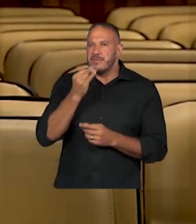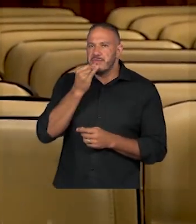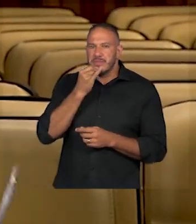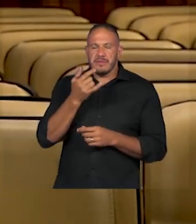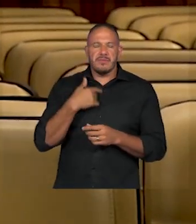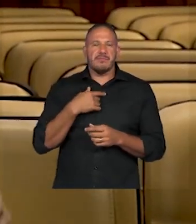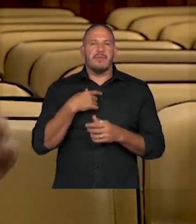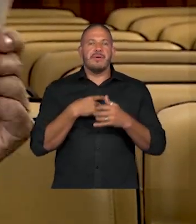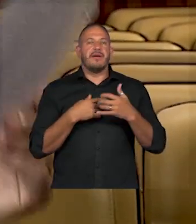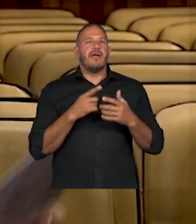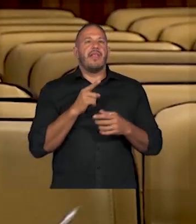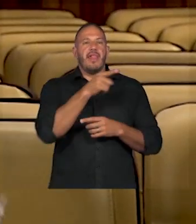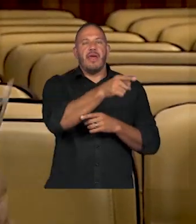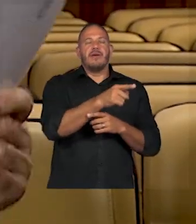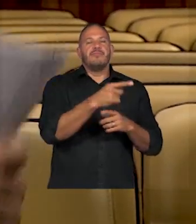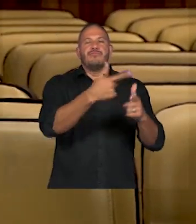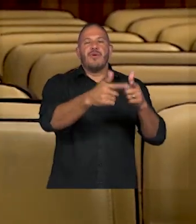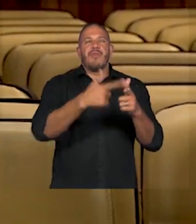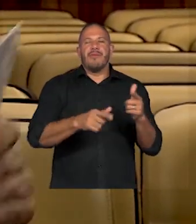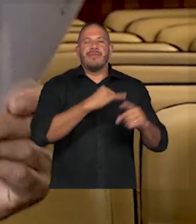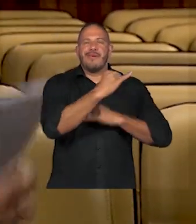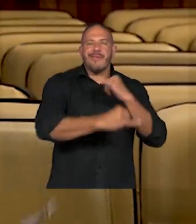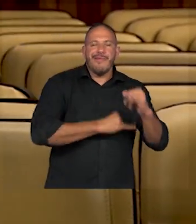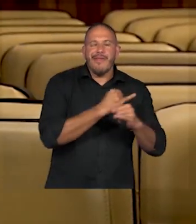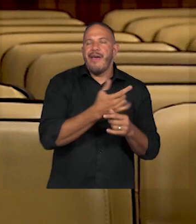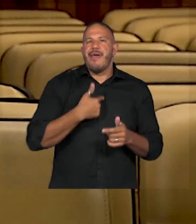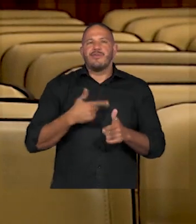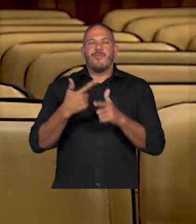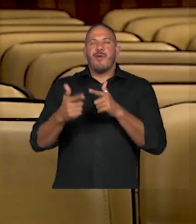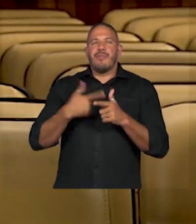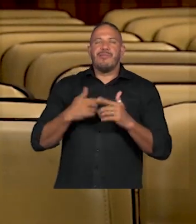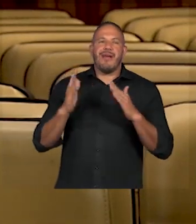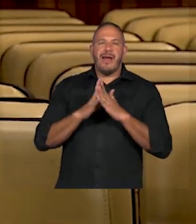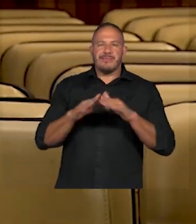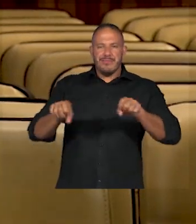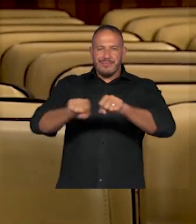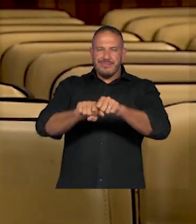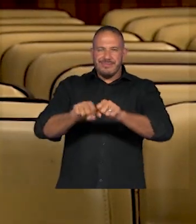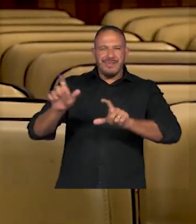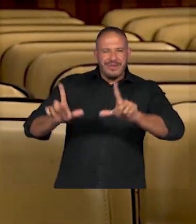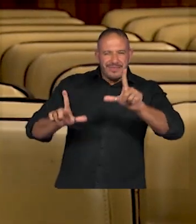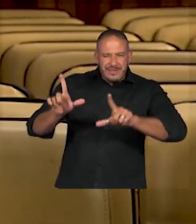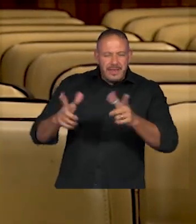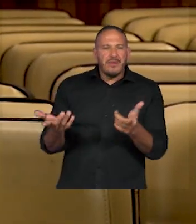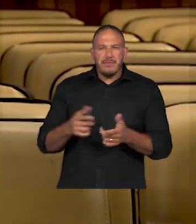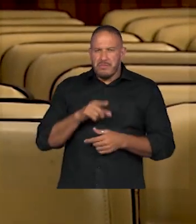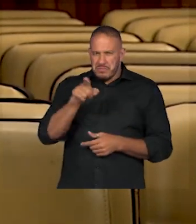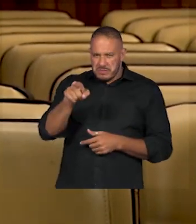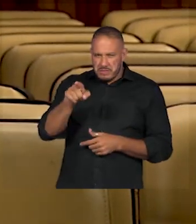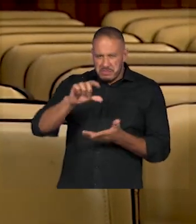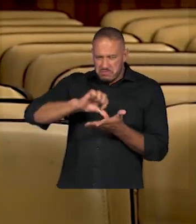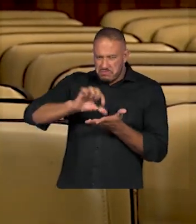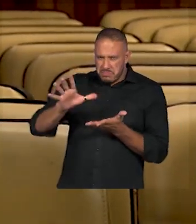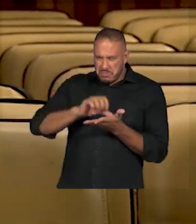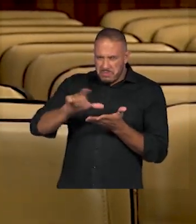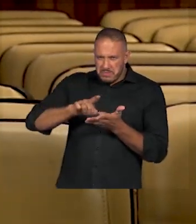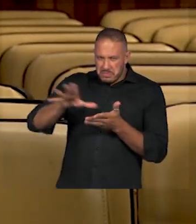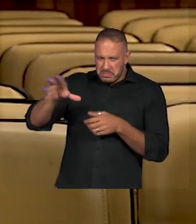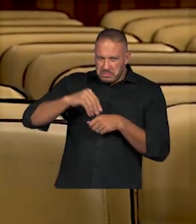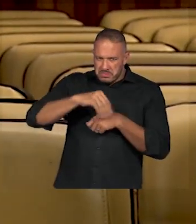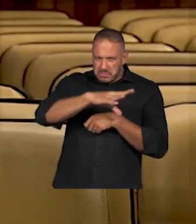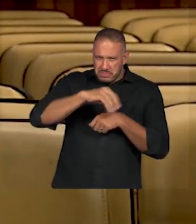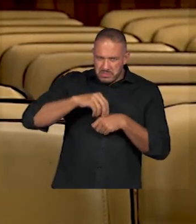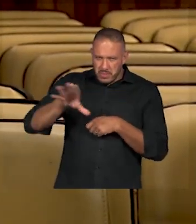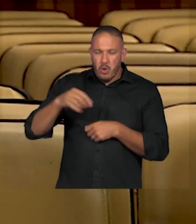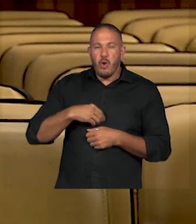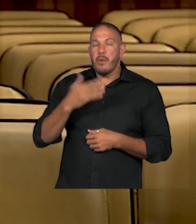de serviço lá na área de internet, de TV, alguma coisa assim, vocês fazem essa intermediação ou vocês pedem para